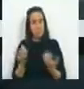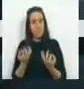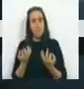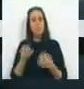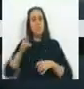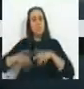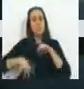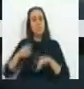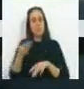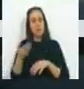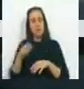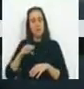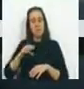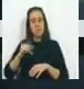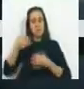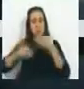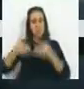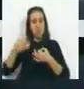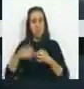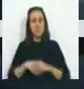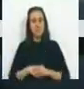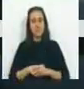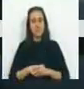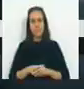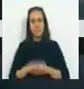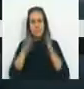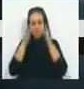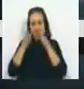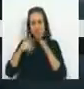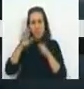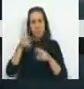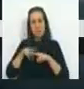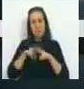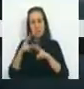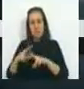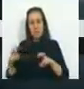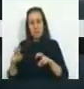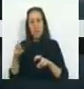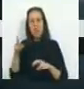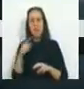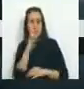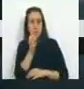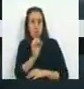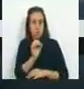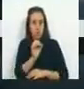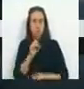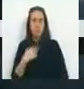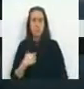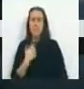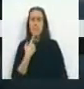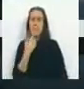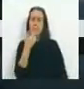passa na Justiça, incidindo muito mais no diagnóstico do que na terapia,